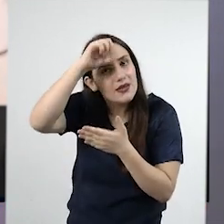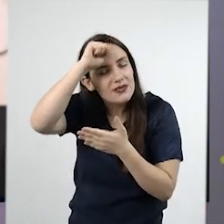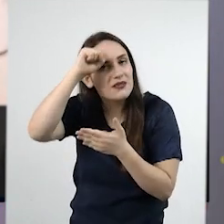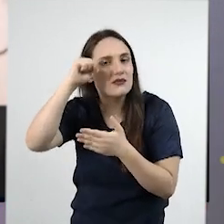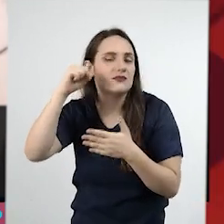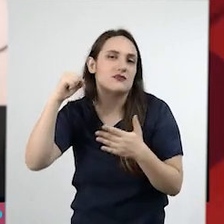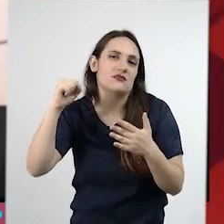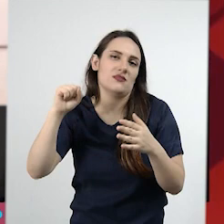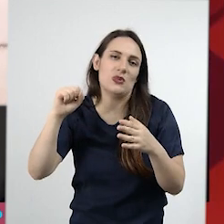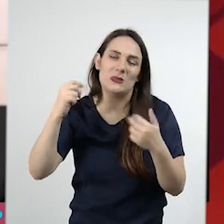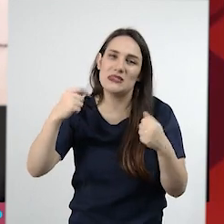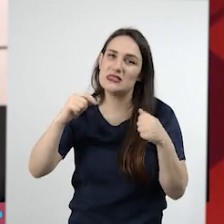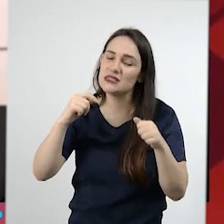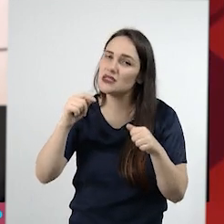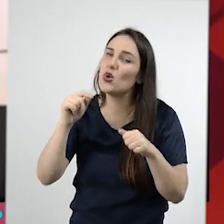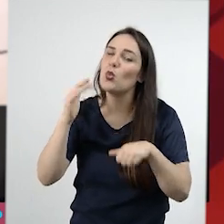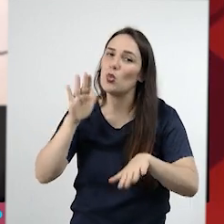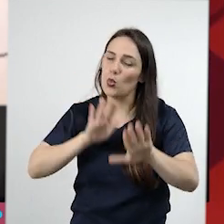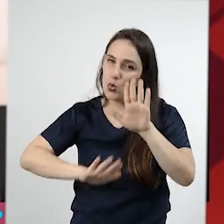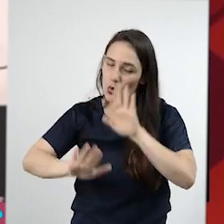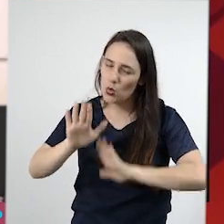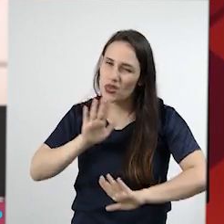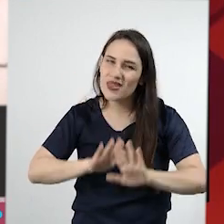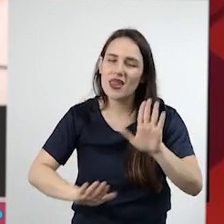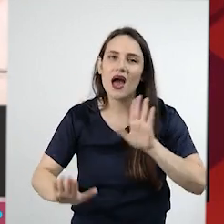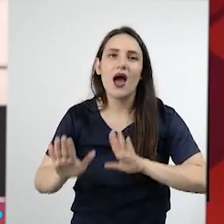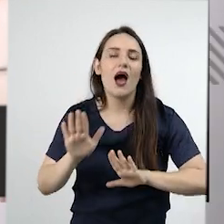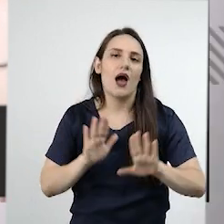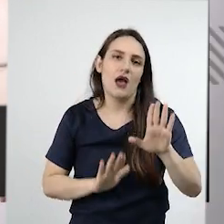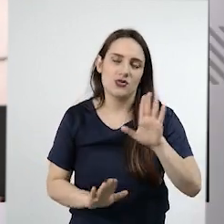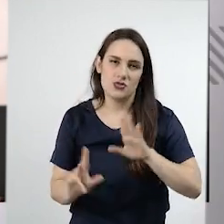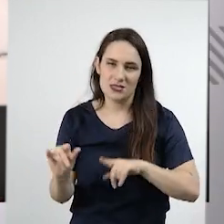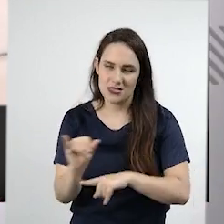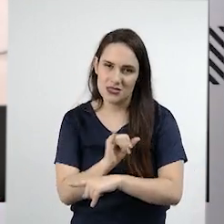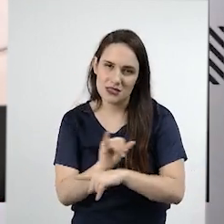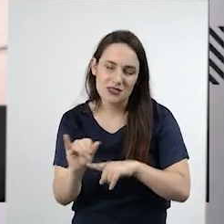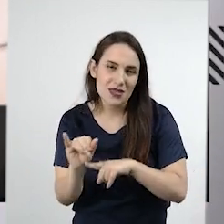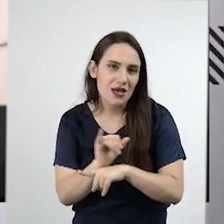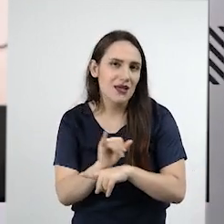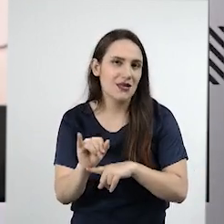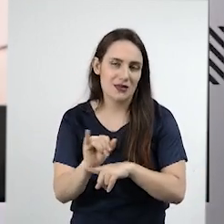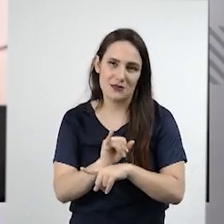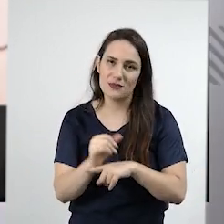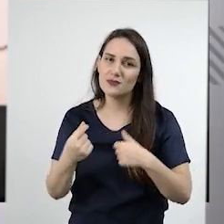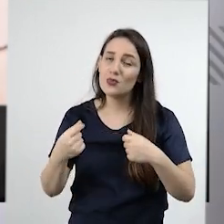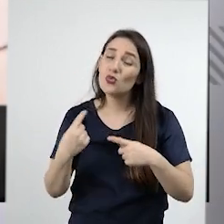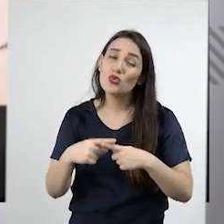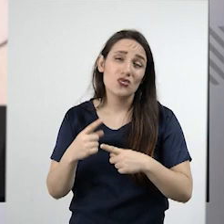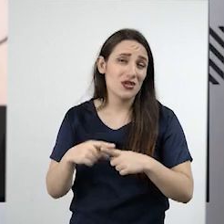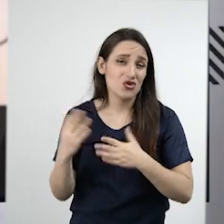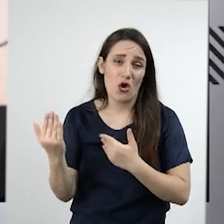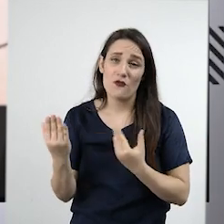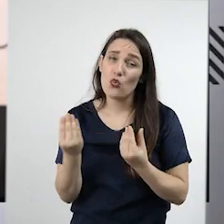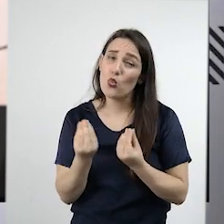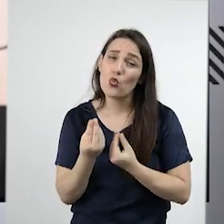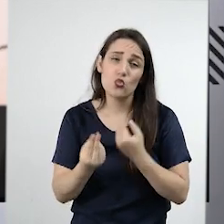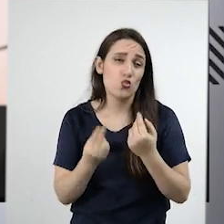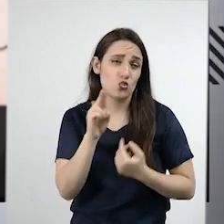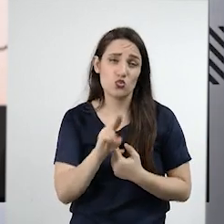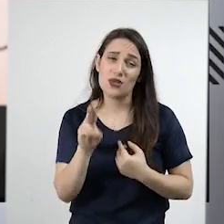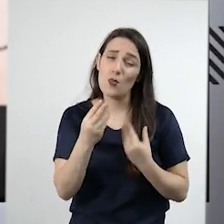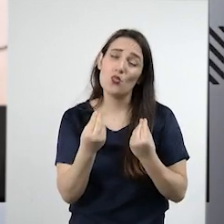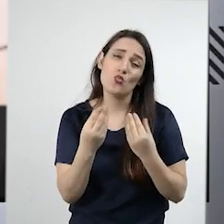desses meios, que são os meios que eles mais utilizam para poder se relacionar, para poder estar em contato.